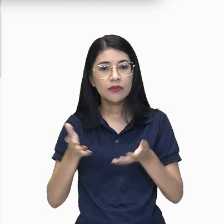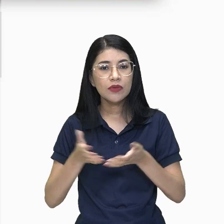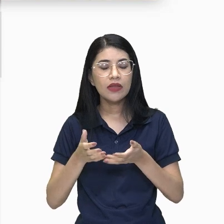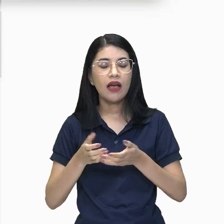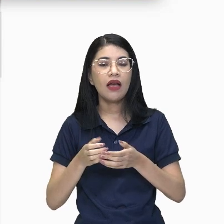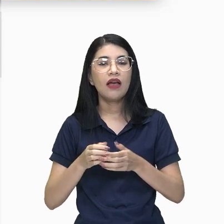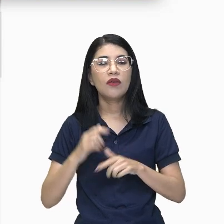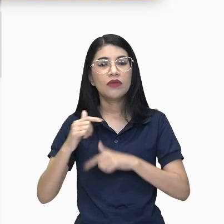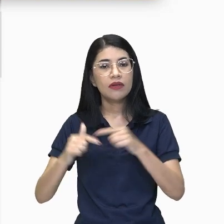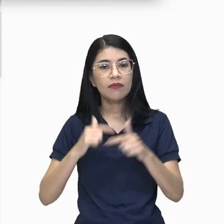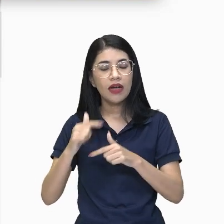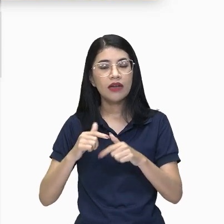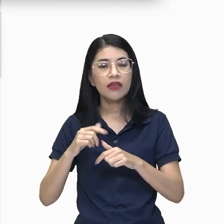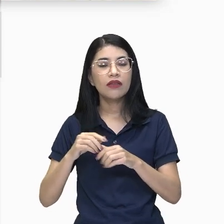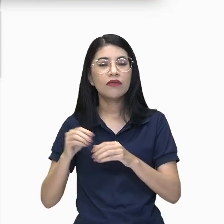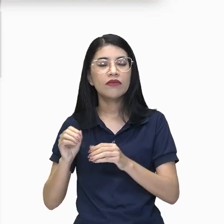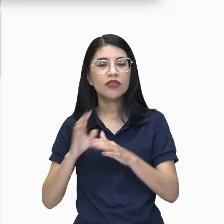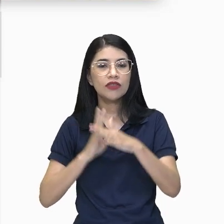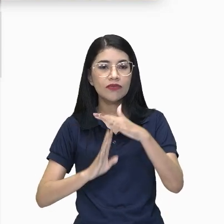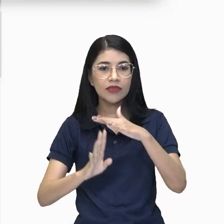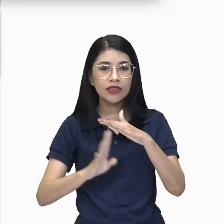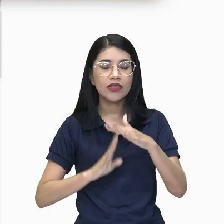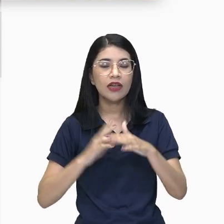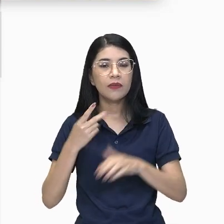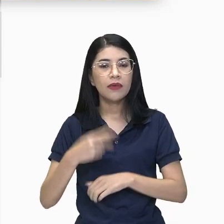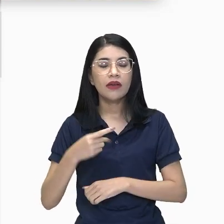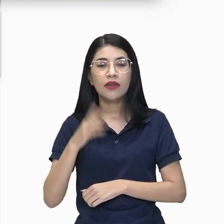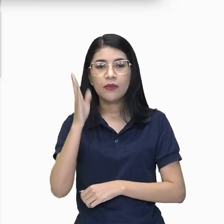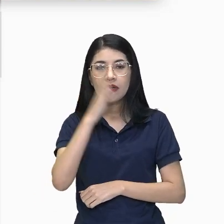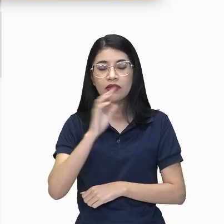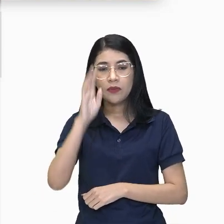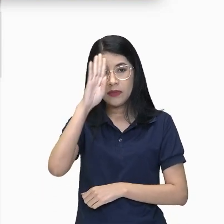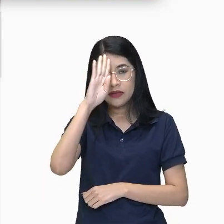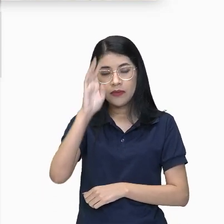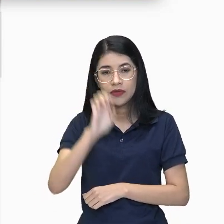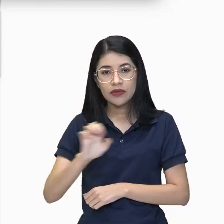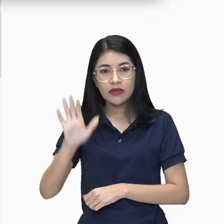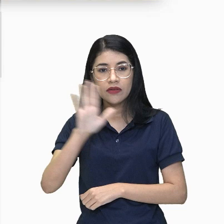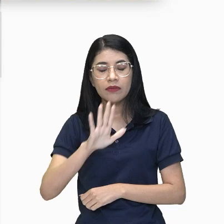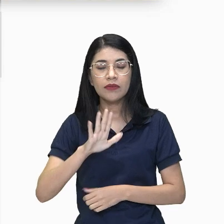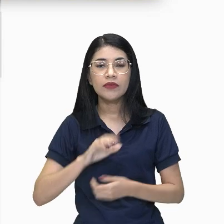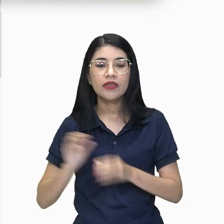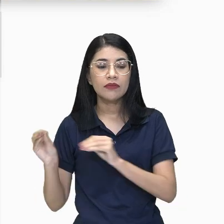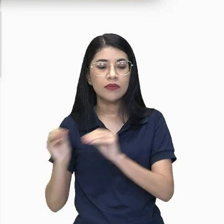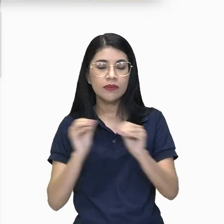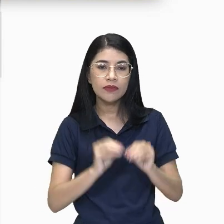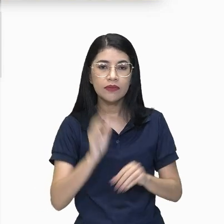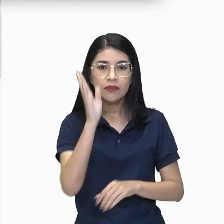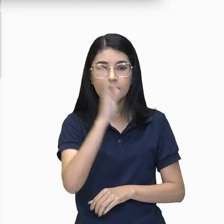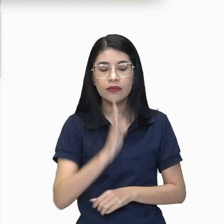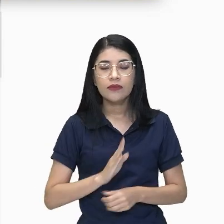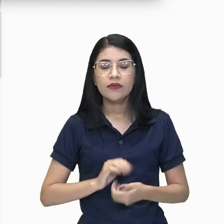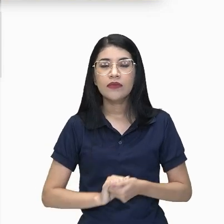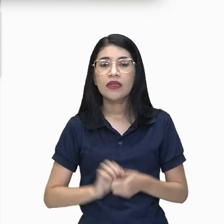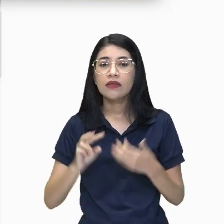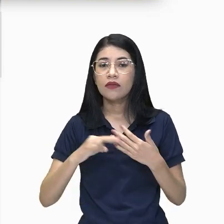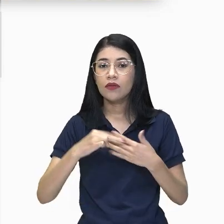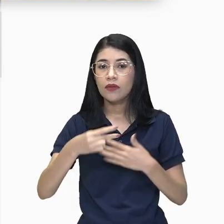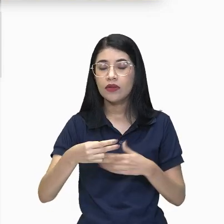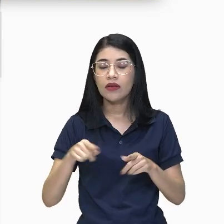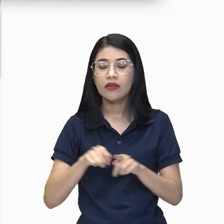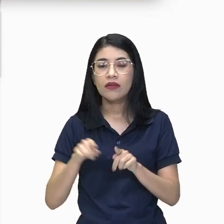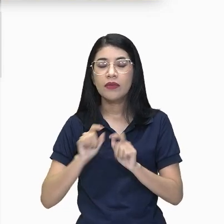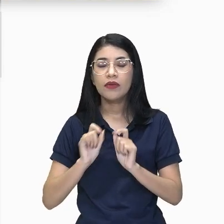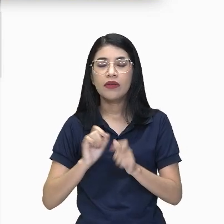principalmente europeia, aqui no Brasil. Então a gente vê também que das consequências foi o